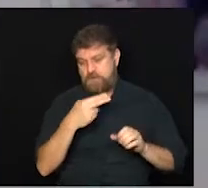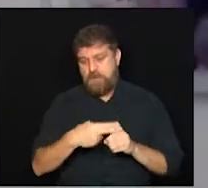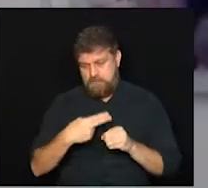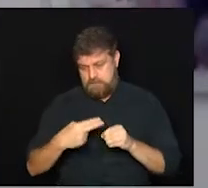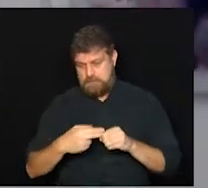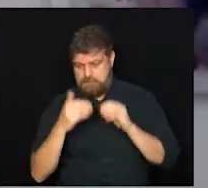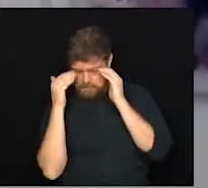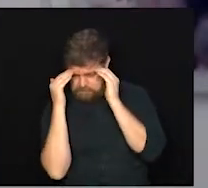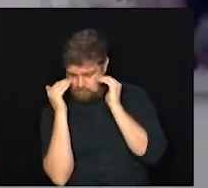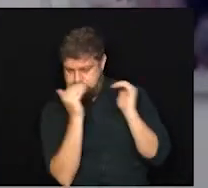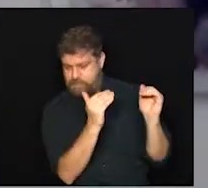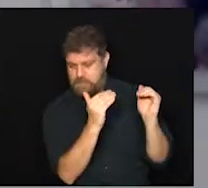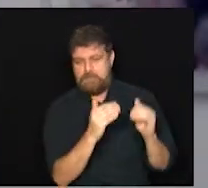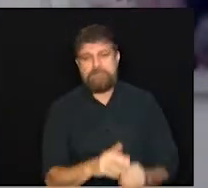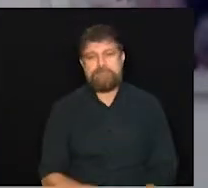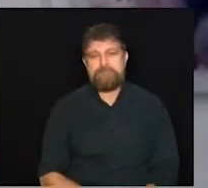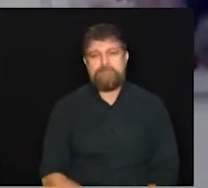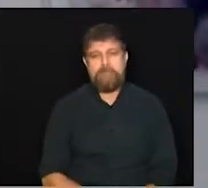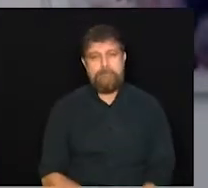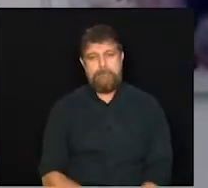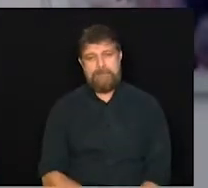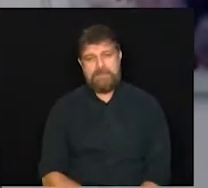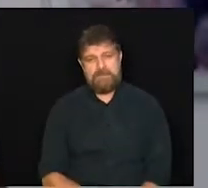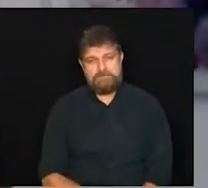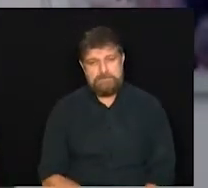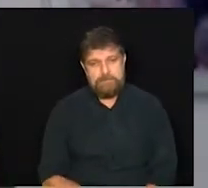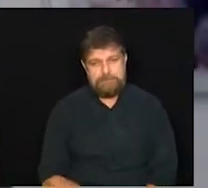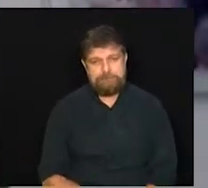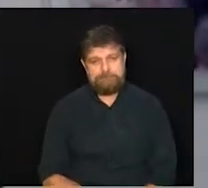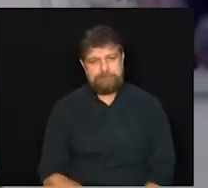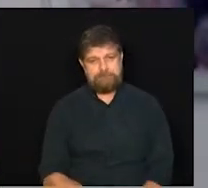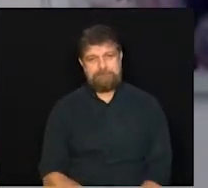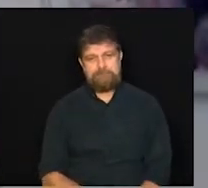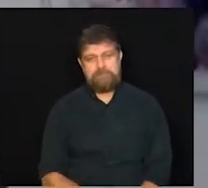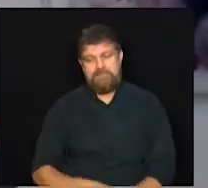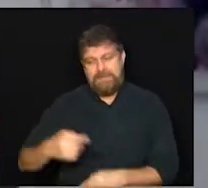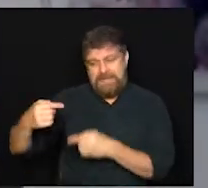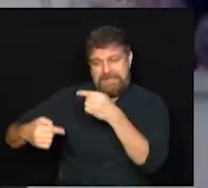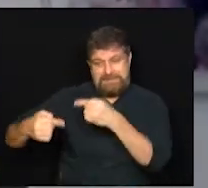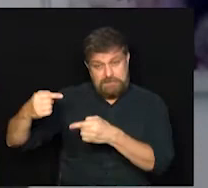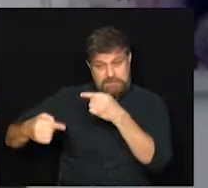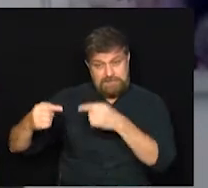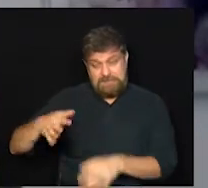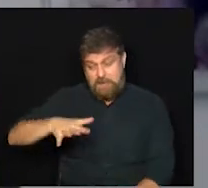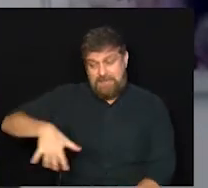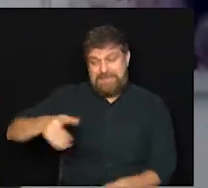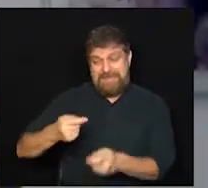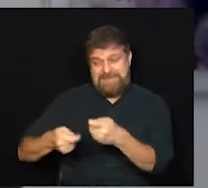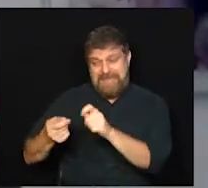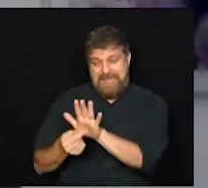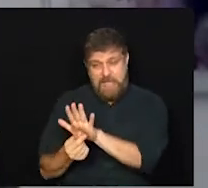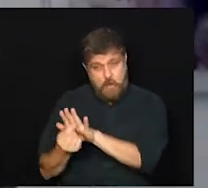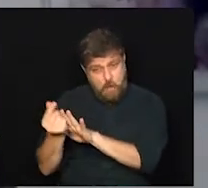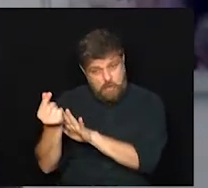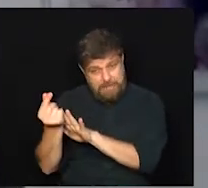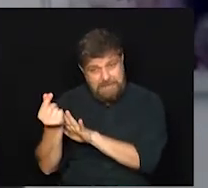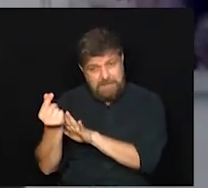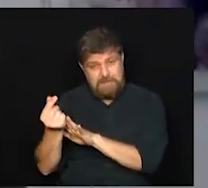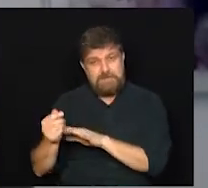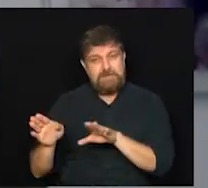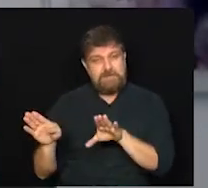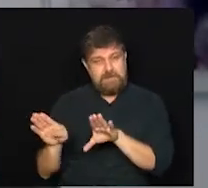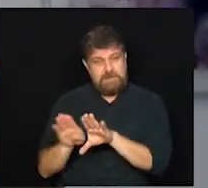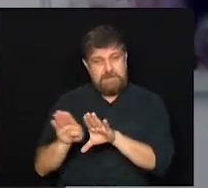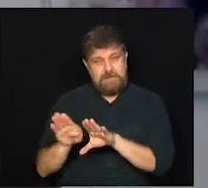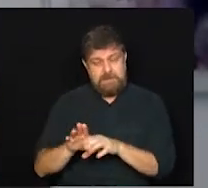assim que ela se porta. A transferência dessa discussão para o impacto econômico, mas também